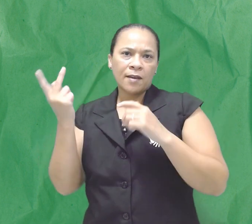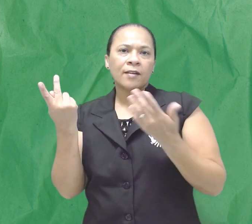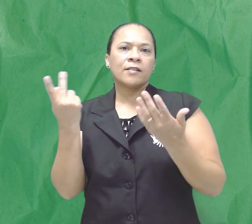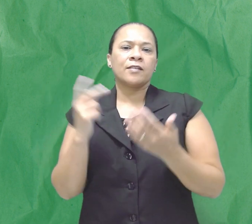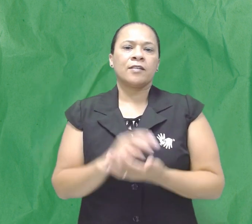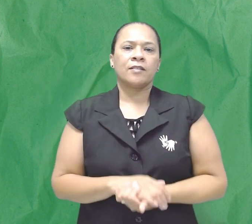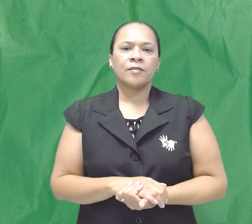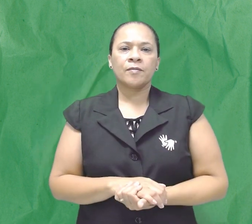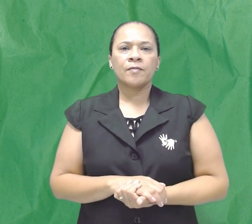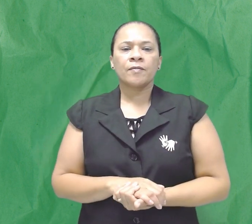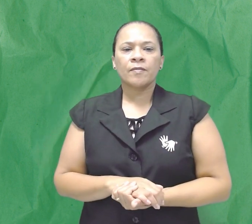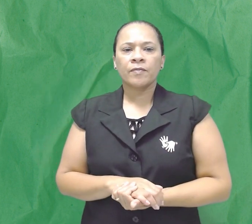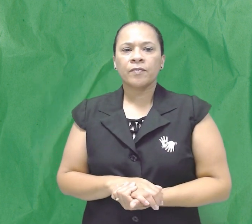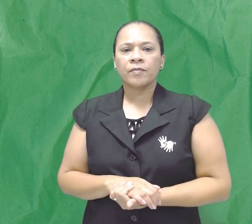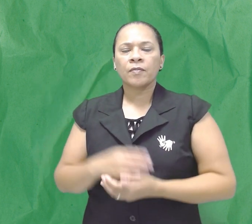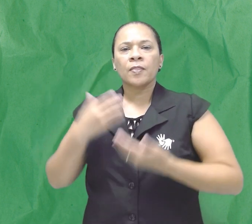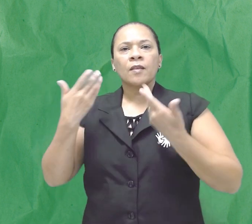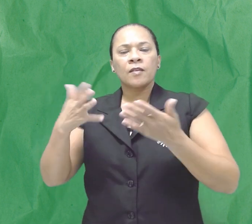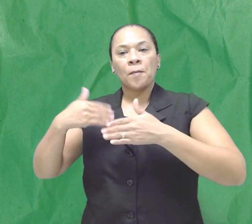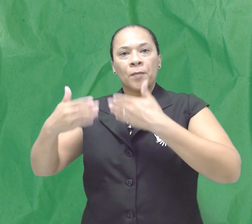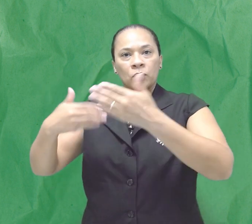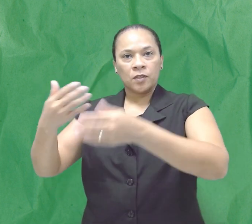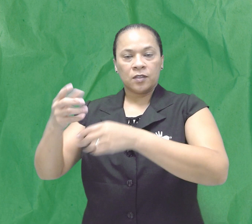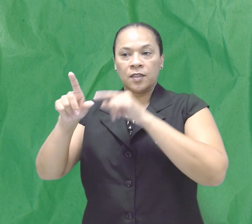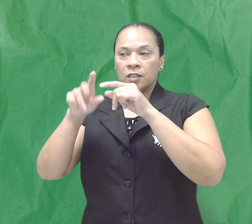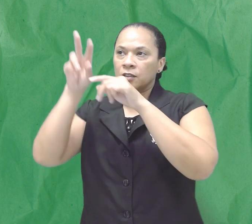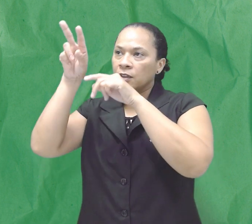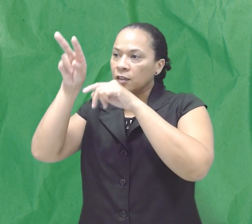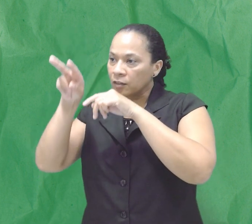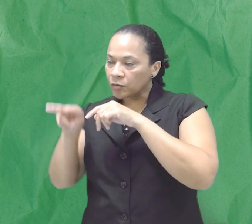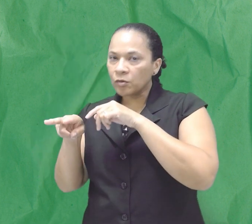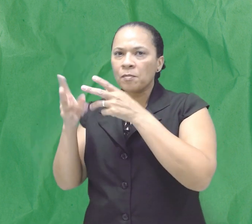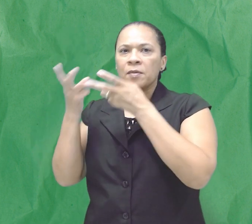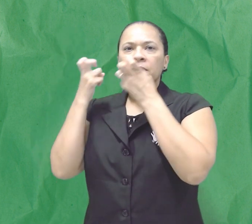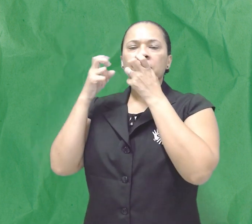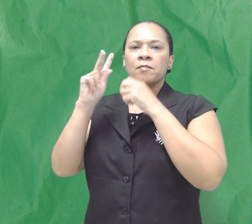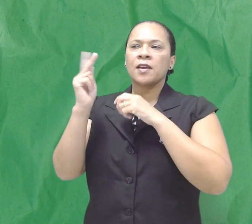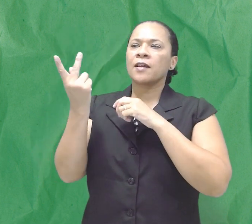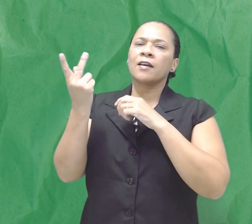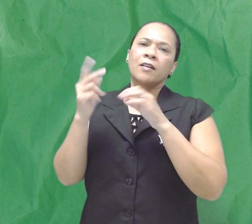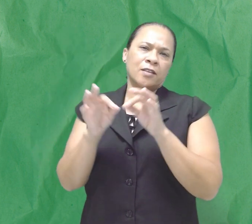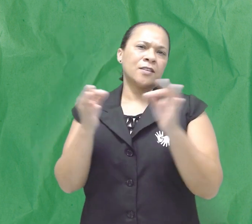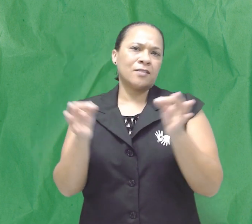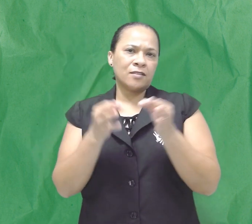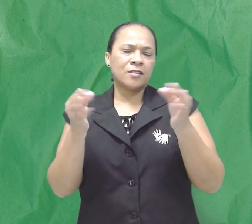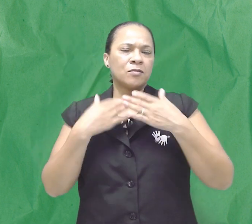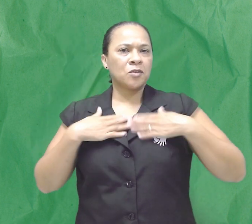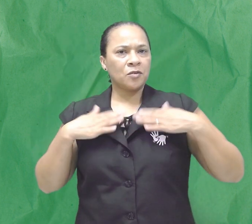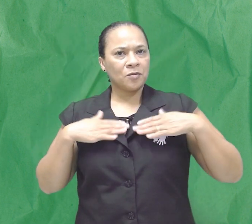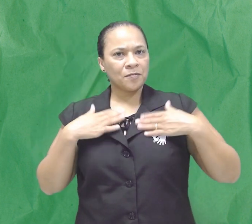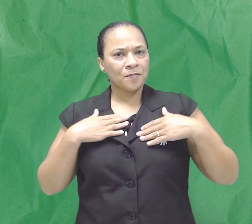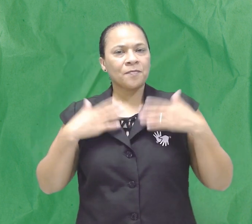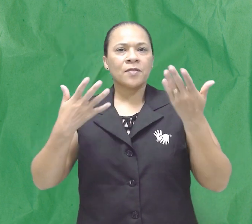bom? Para realizar o processo de leitura de um pH, né, é bem simples, é bem tranquilo. Num